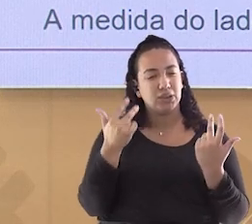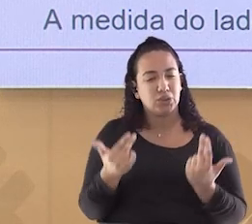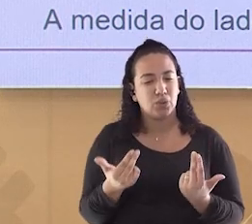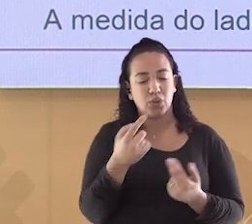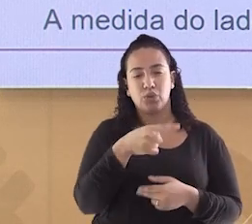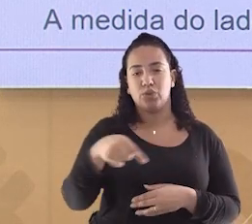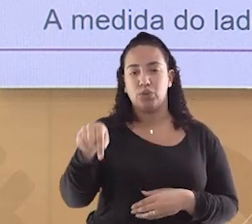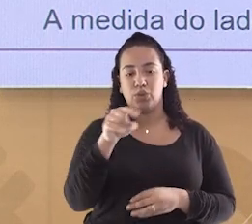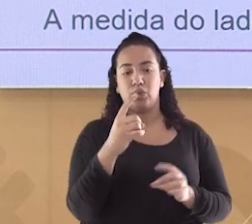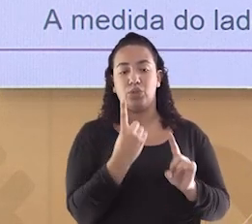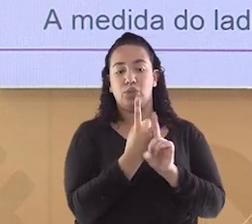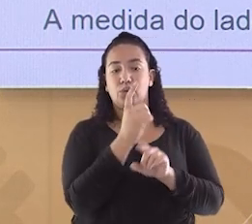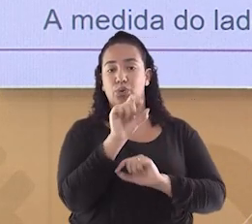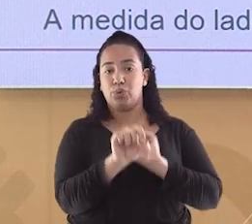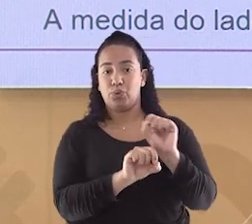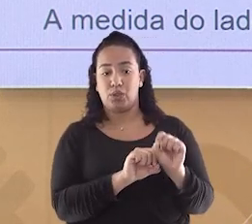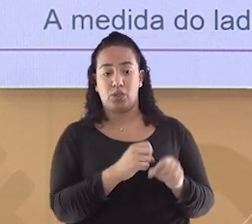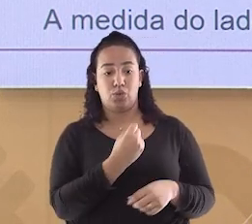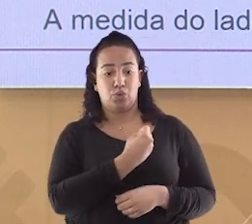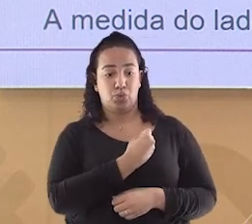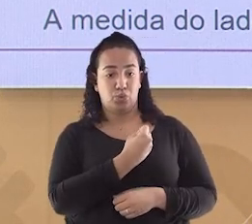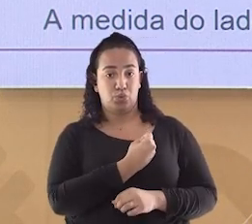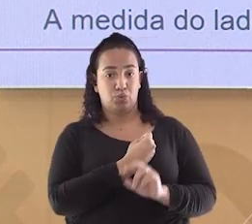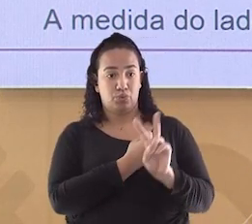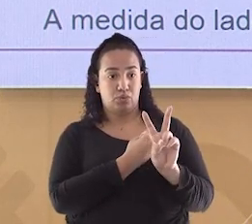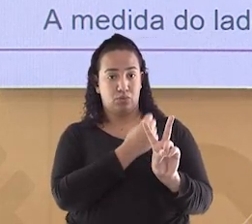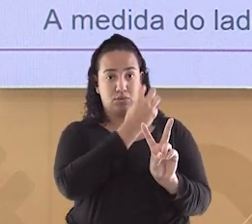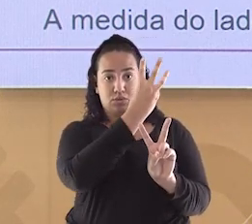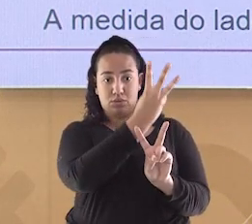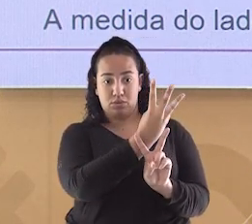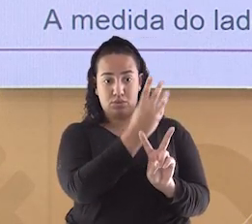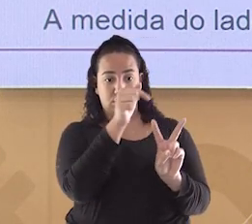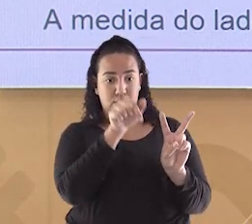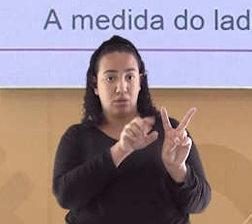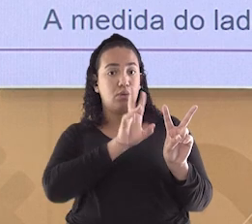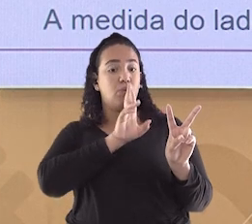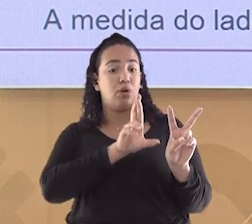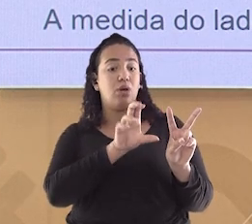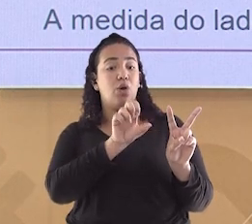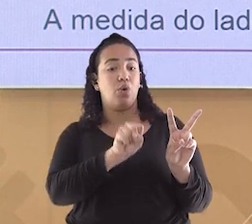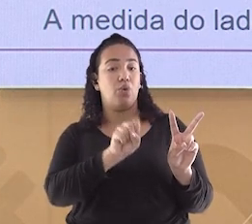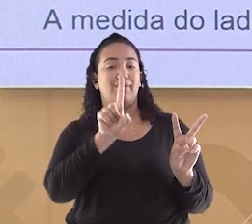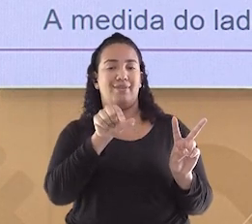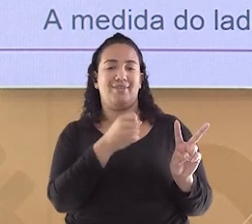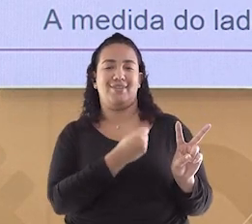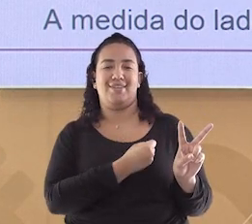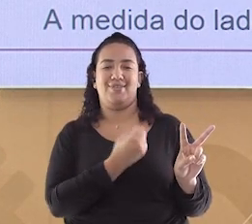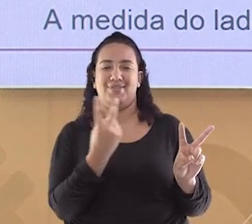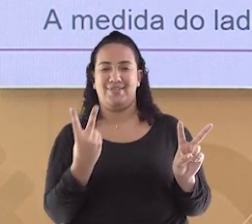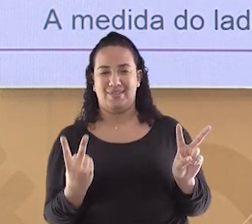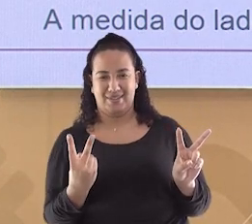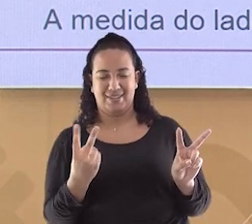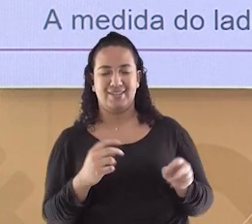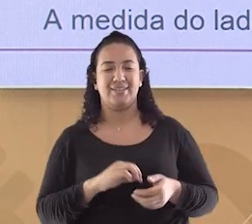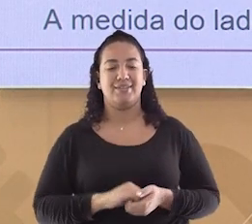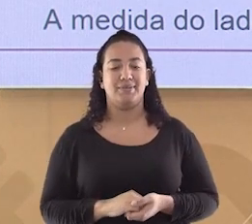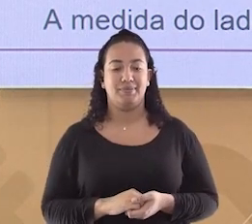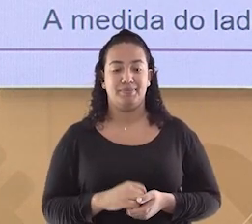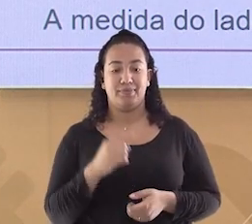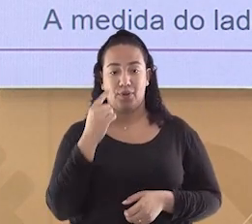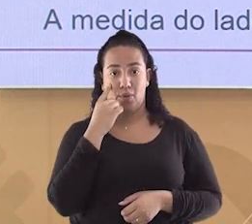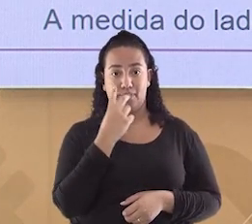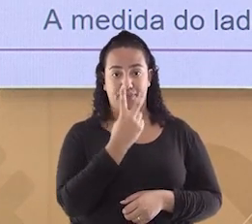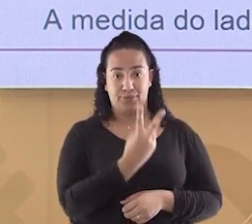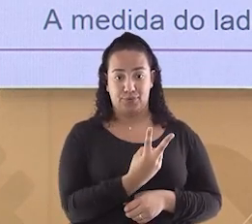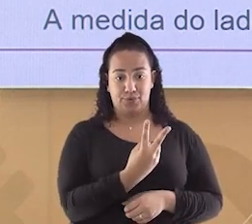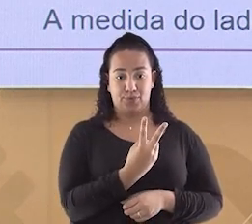8. Fazendo esse raciocínio, encontramos que um número que, ao elevar a 3, se resulta em 8 é